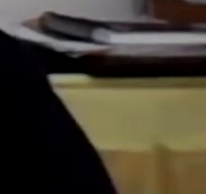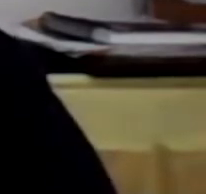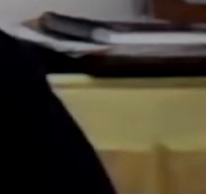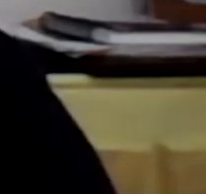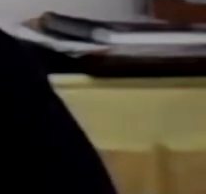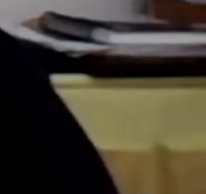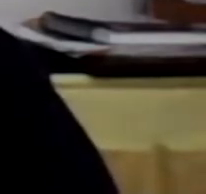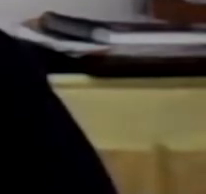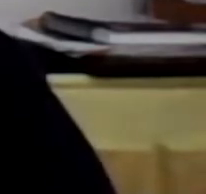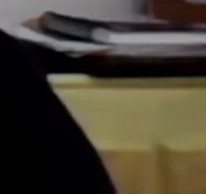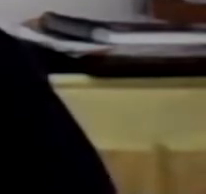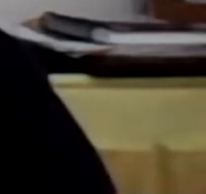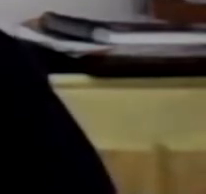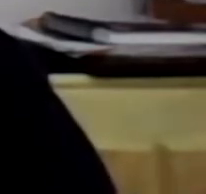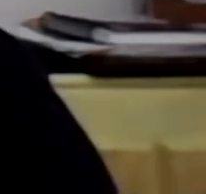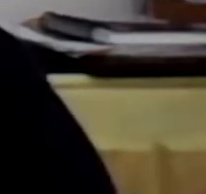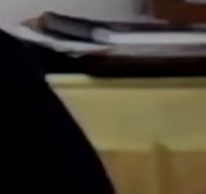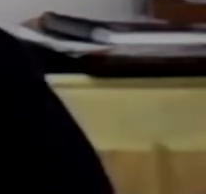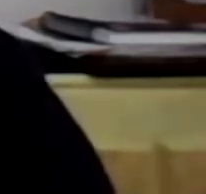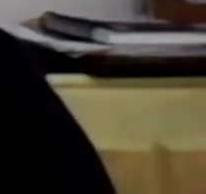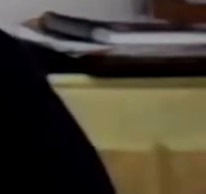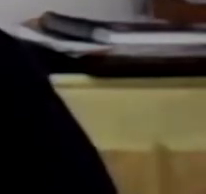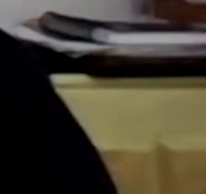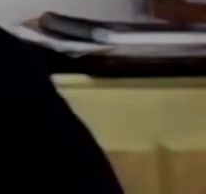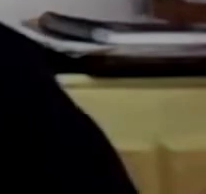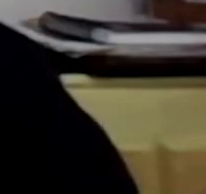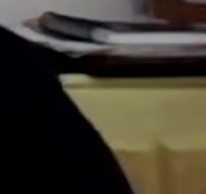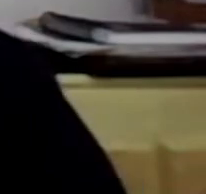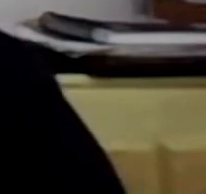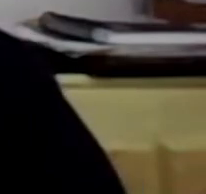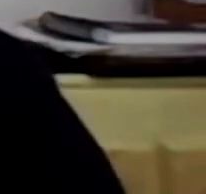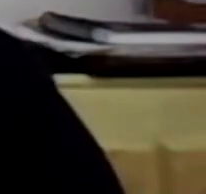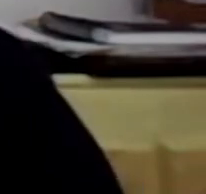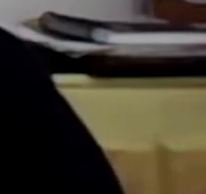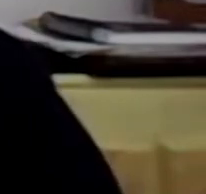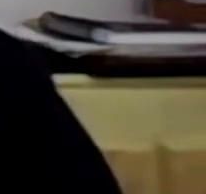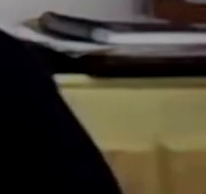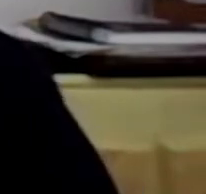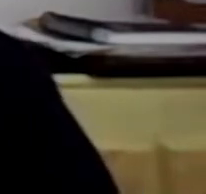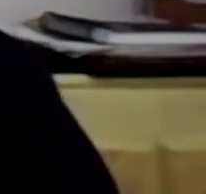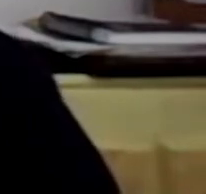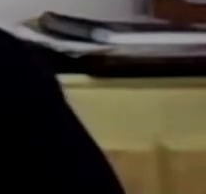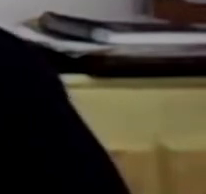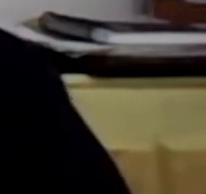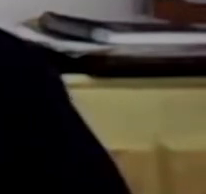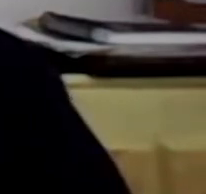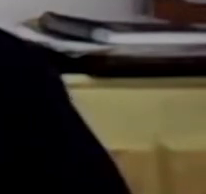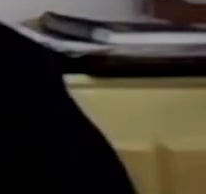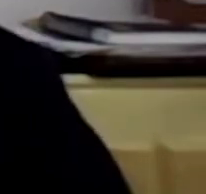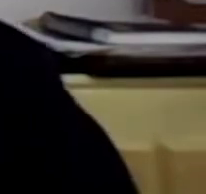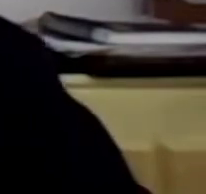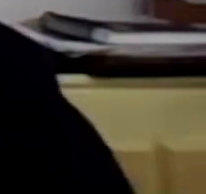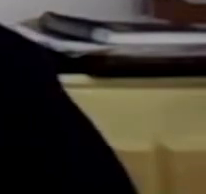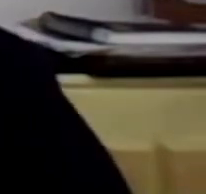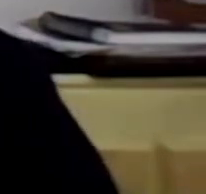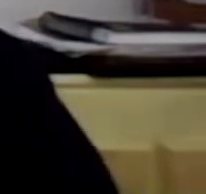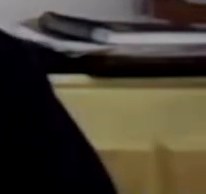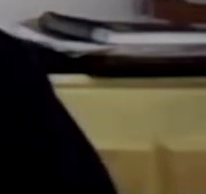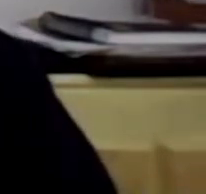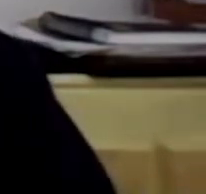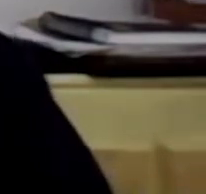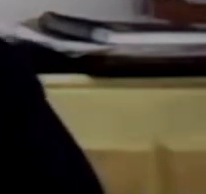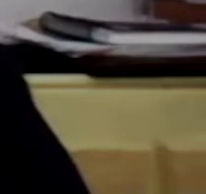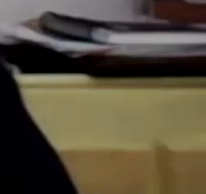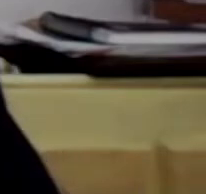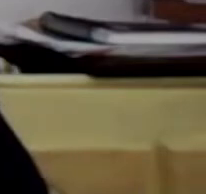legislações que possibilite os diversos segmentos da sociedade, né, produzir e melhorar cada vez mais a